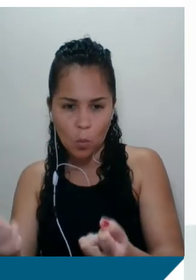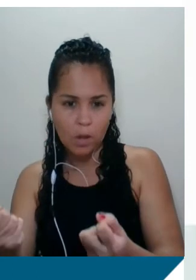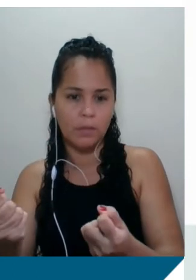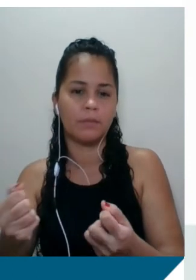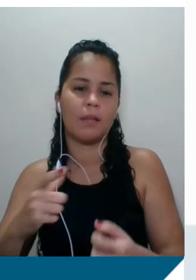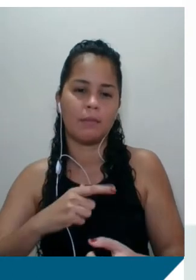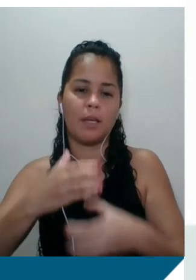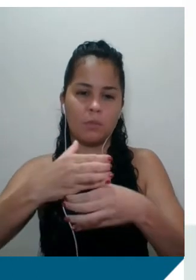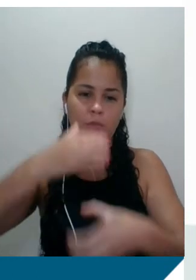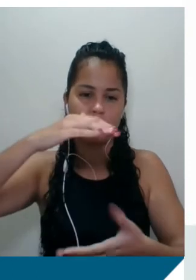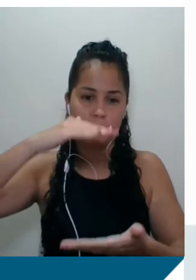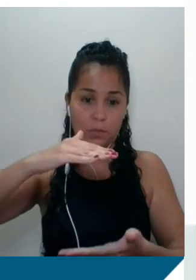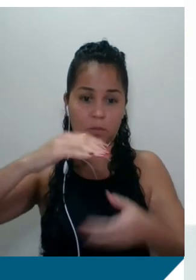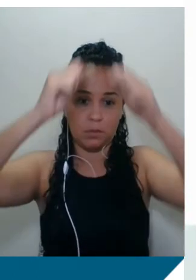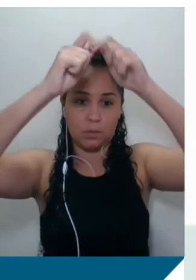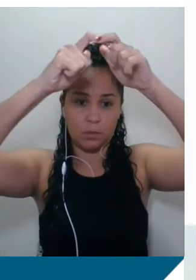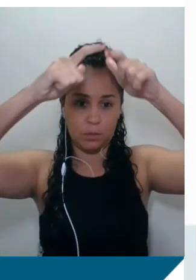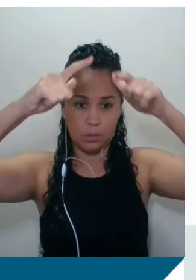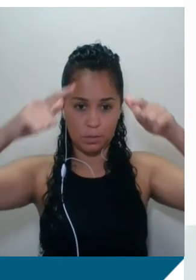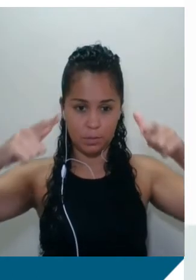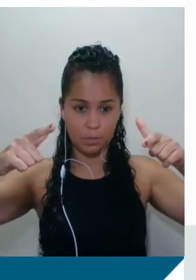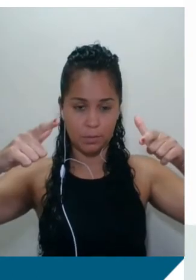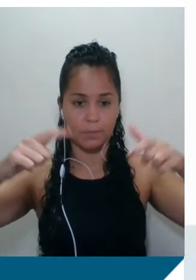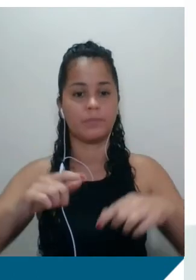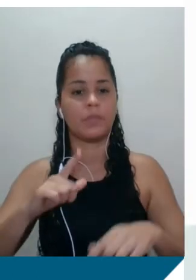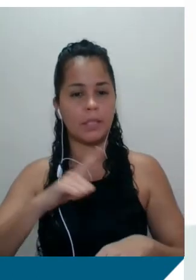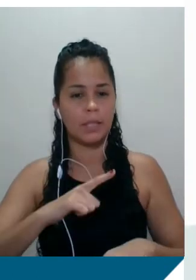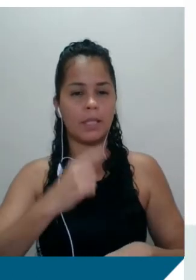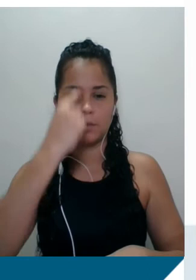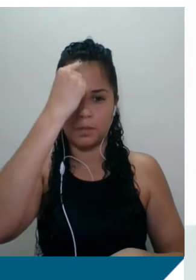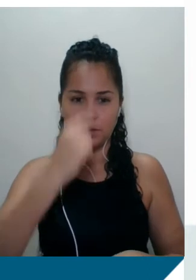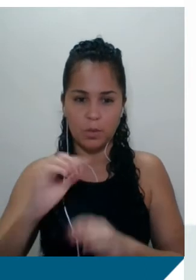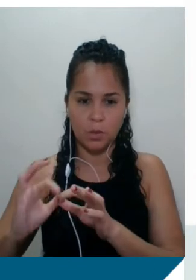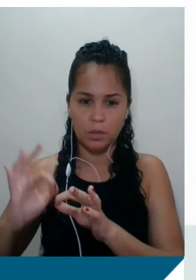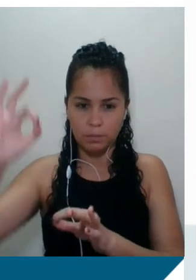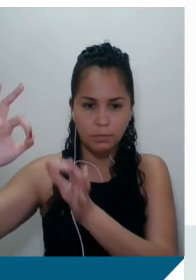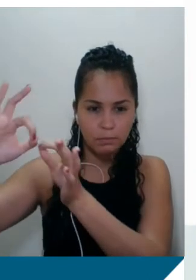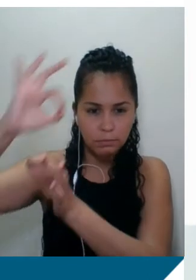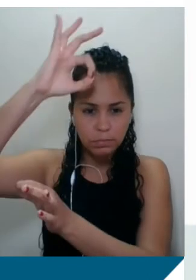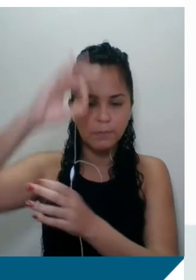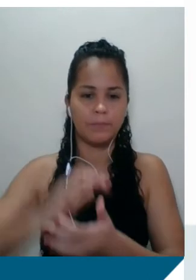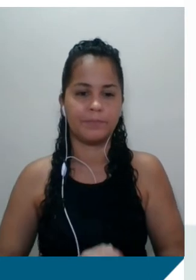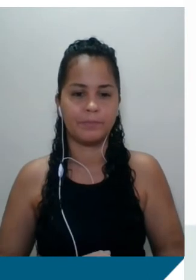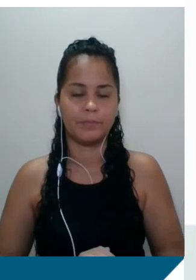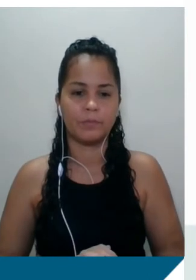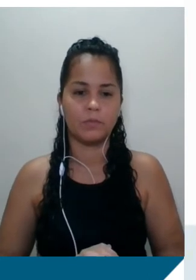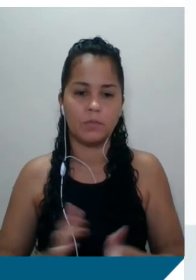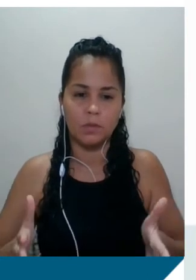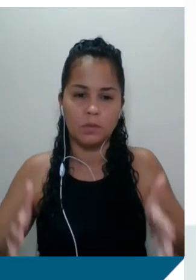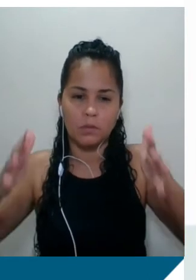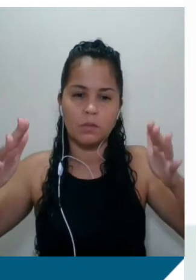para armazenamento e secagem da produção de grãos, no formato de um cilindro reto sobreposto por um cone